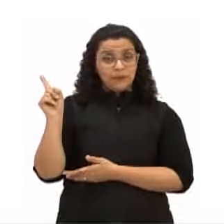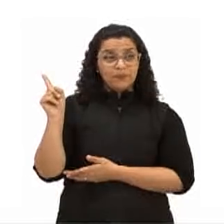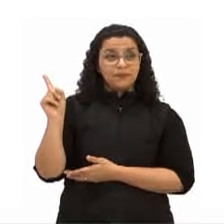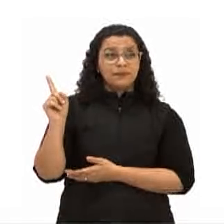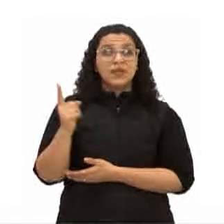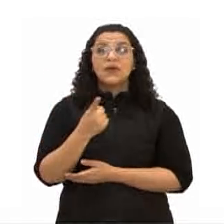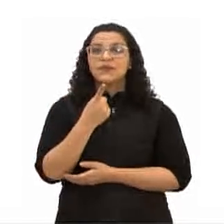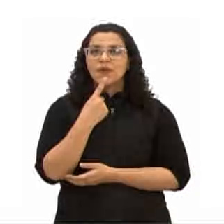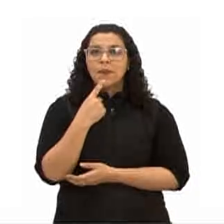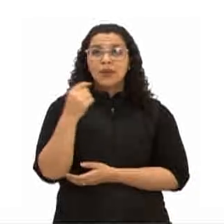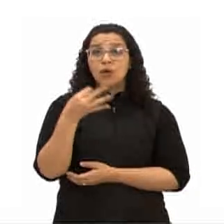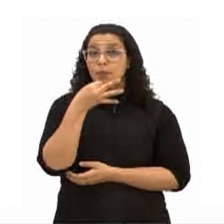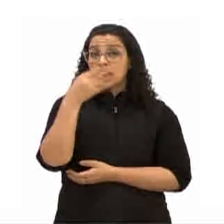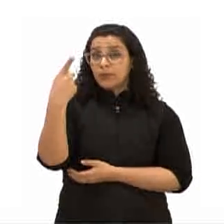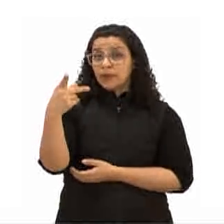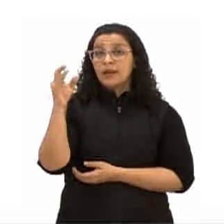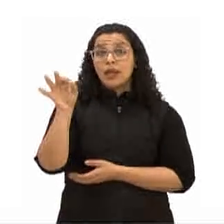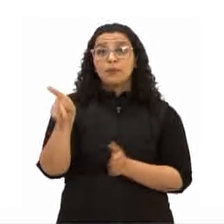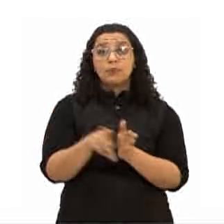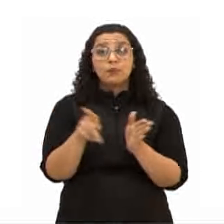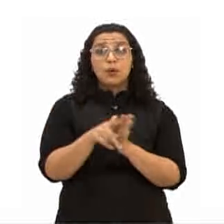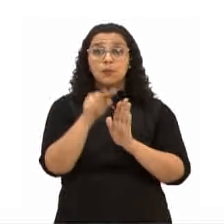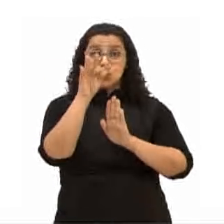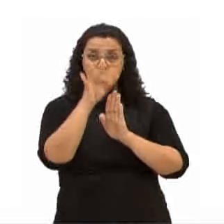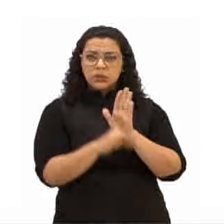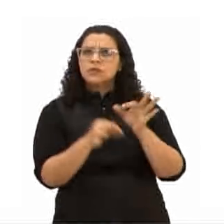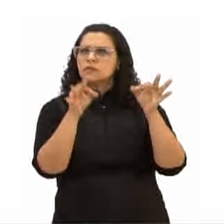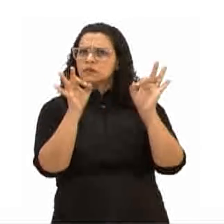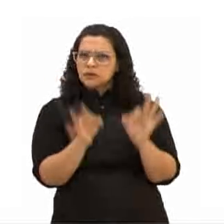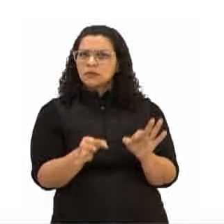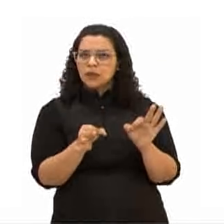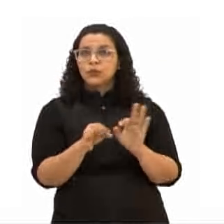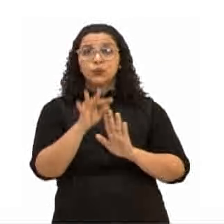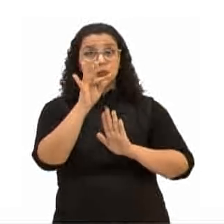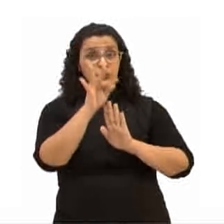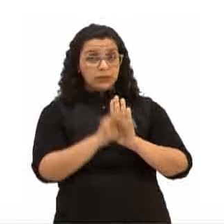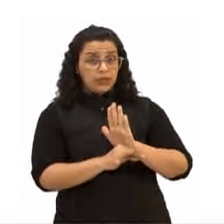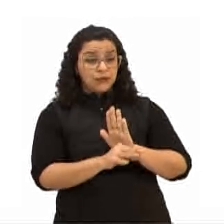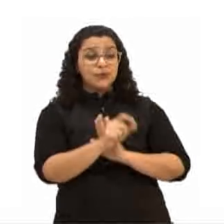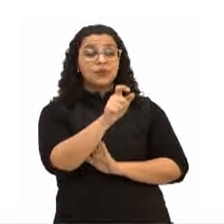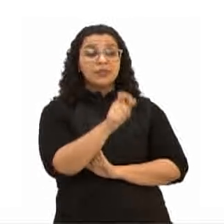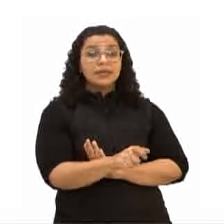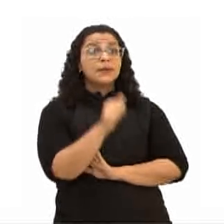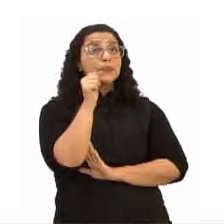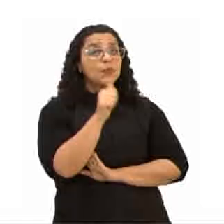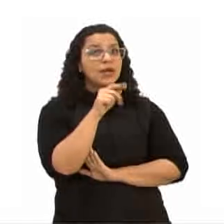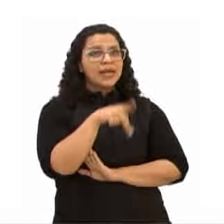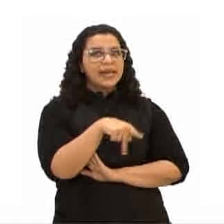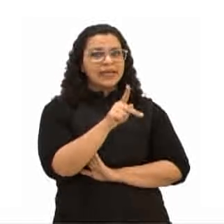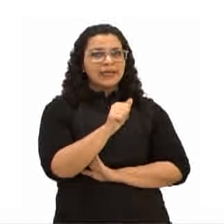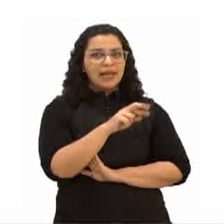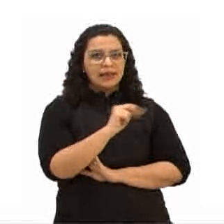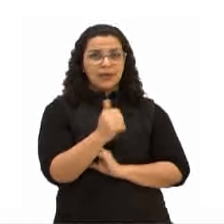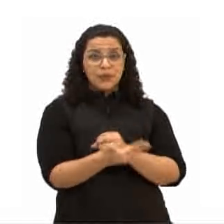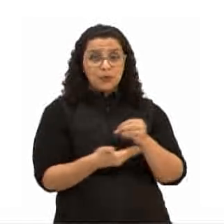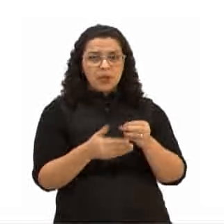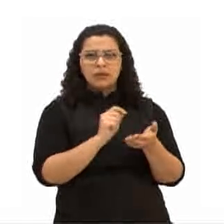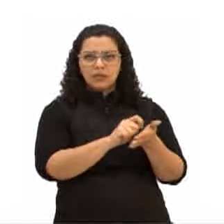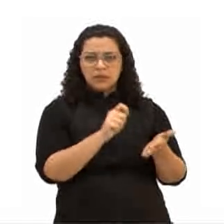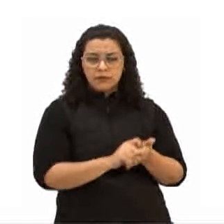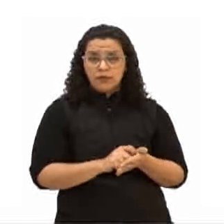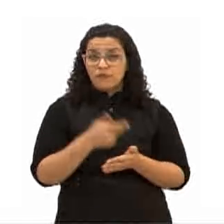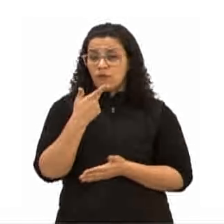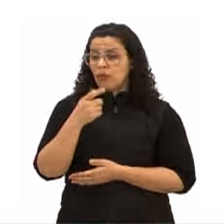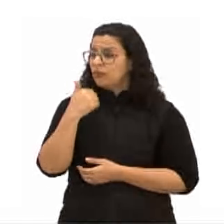vocês. A opinião do autor é de que o texto está correto. Qual texto? O texto base, ok? E de que não adianta